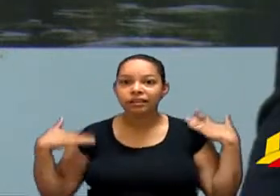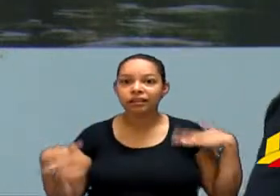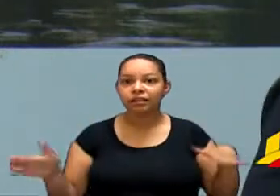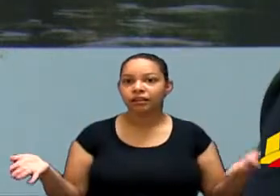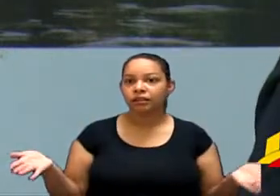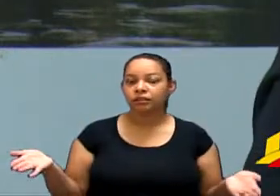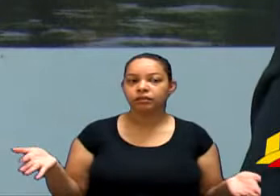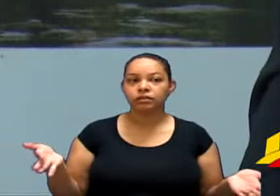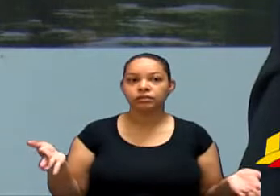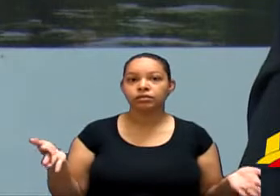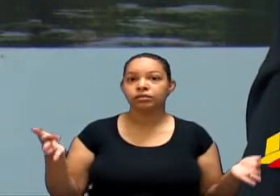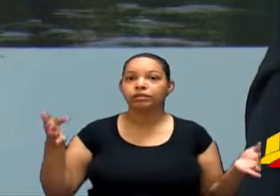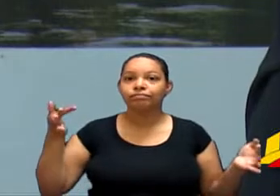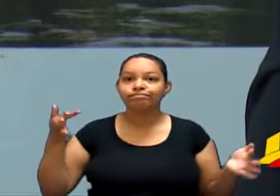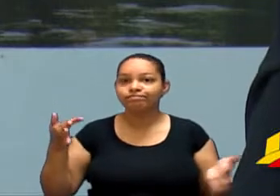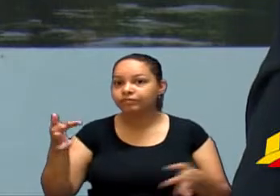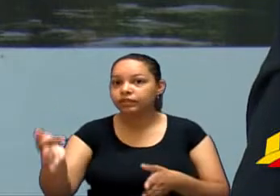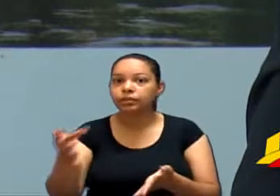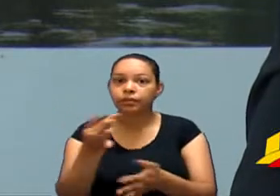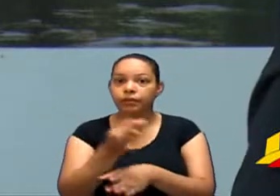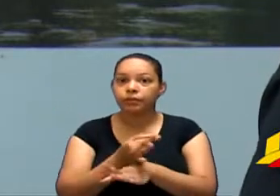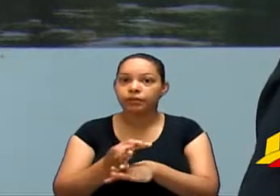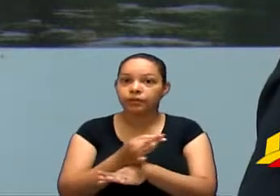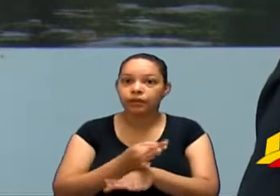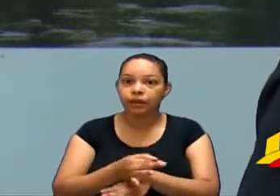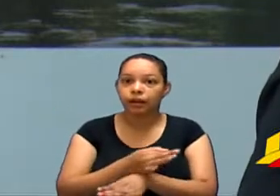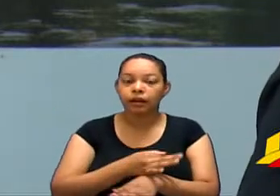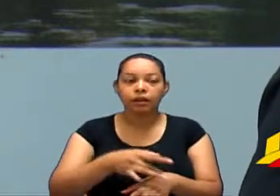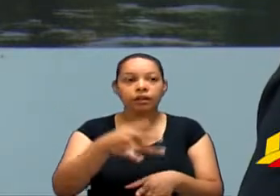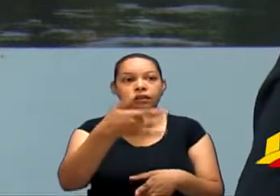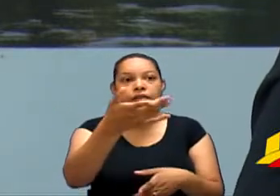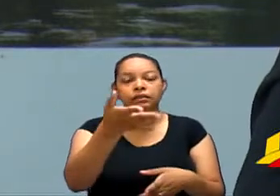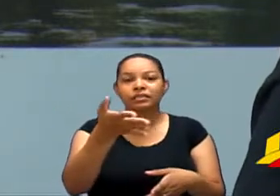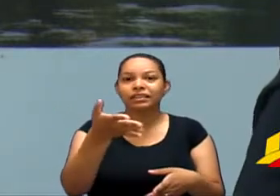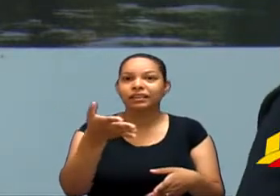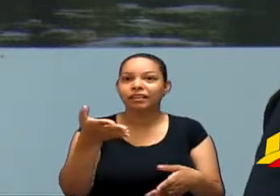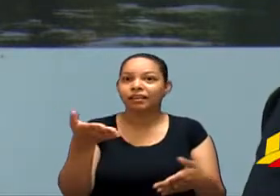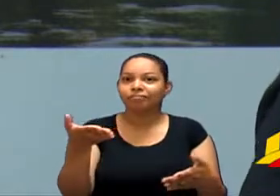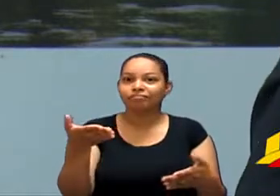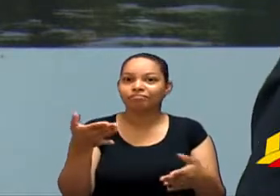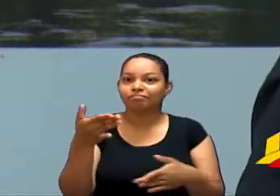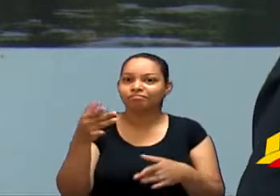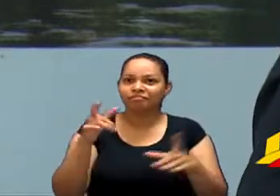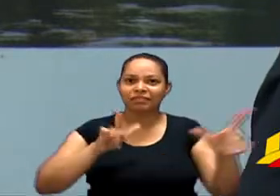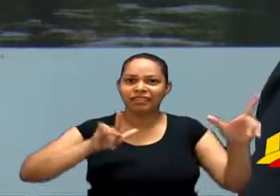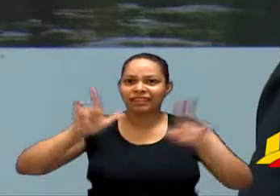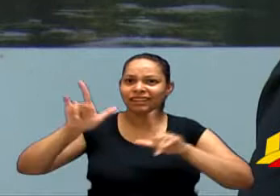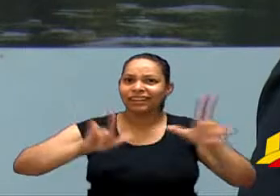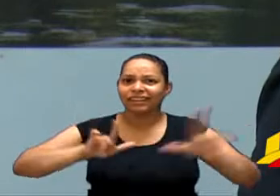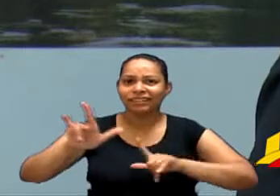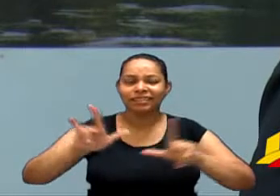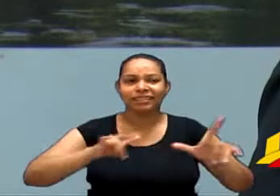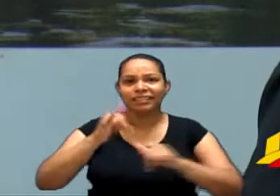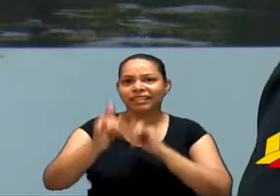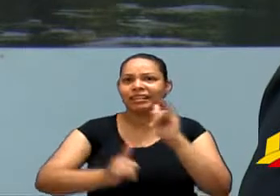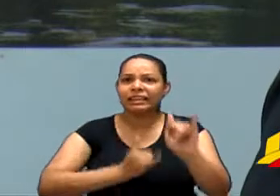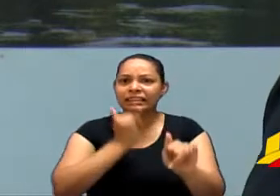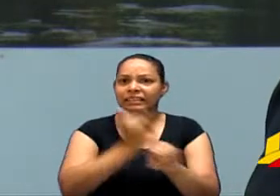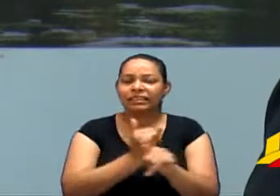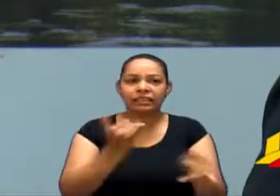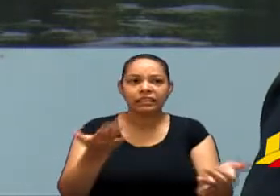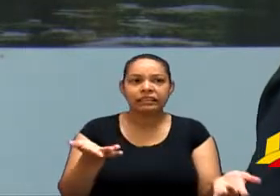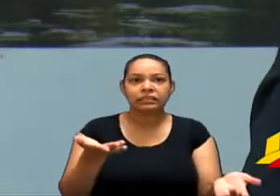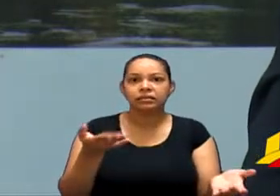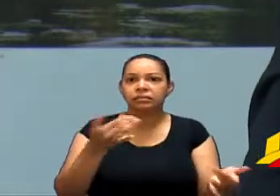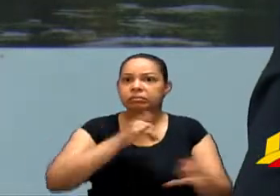de férias com a minha família mas foi um Agito nas redes sociais no WhatsApp um falando com outro que no final das contas